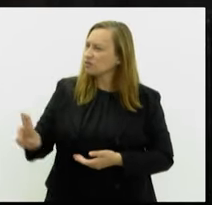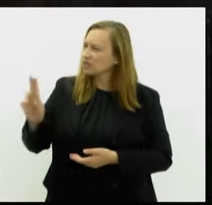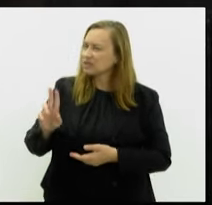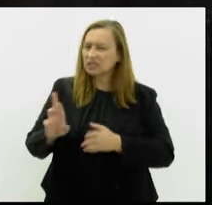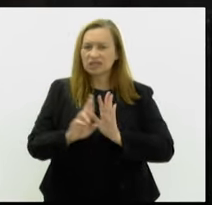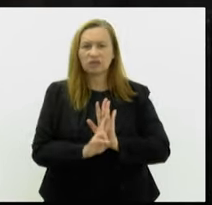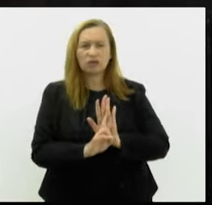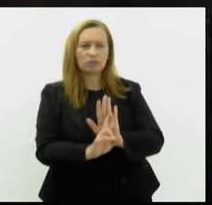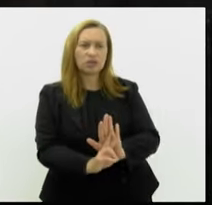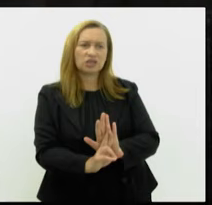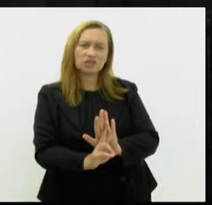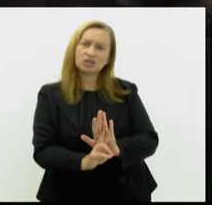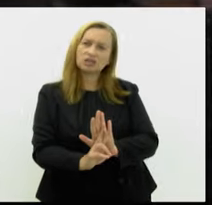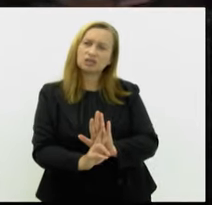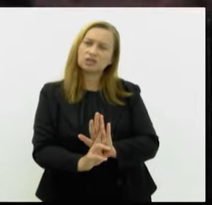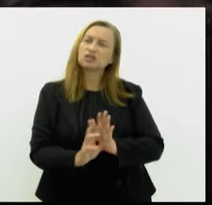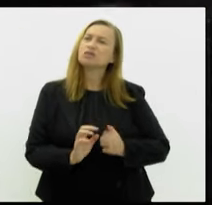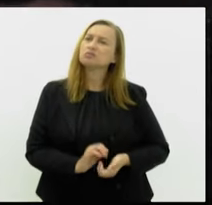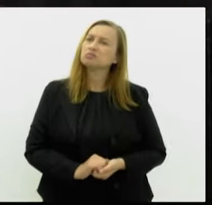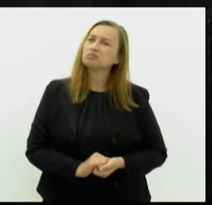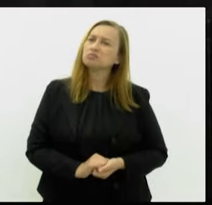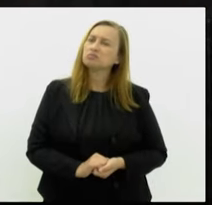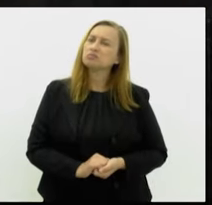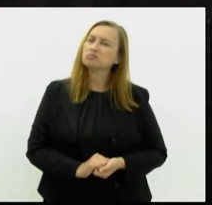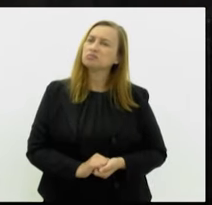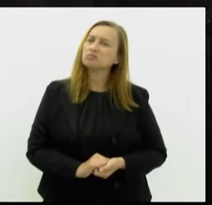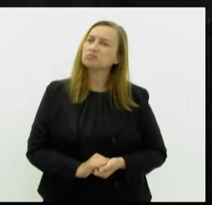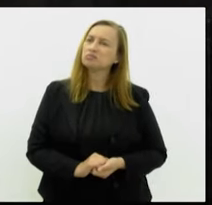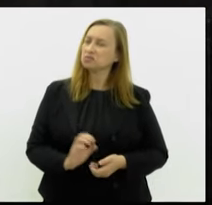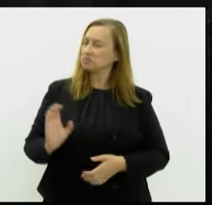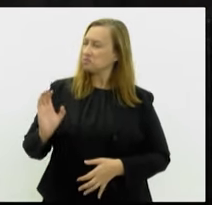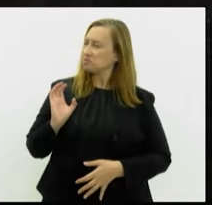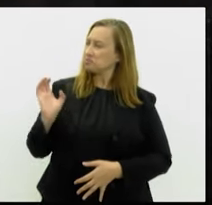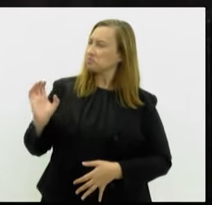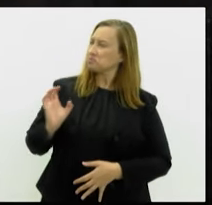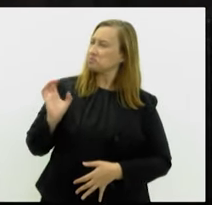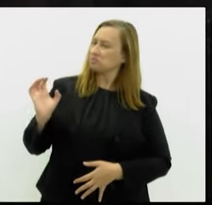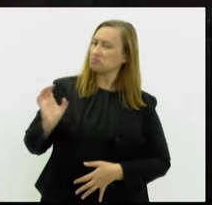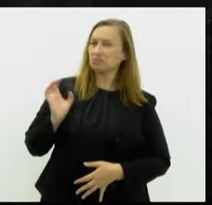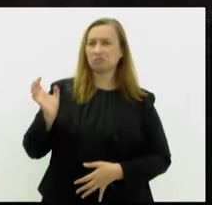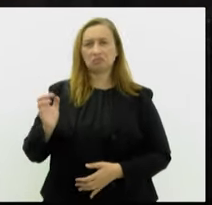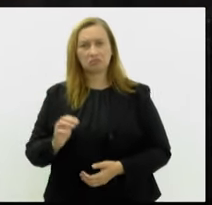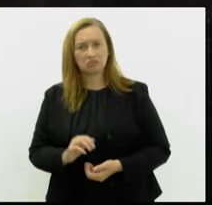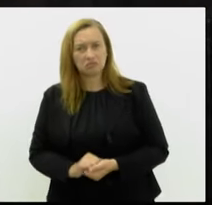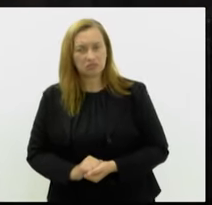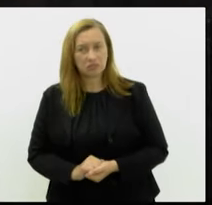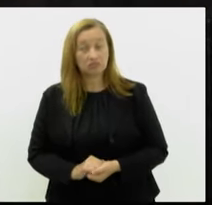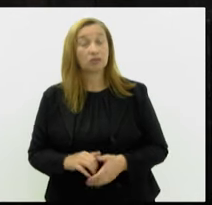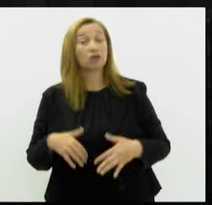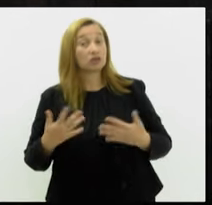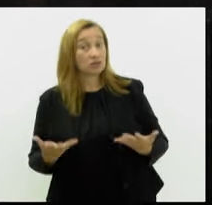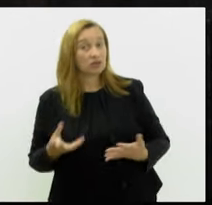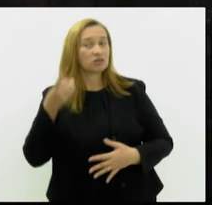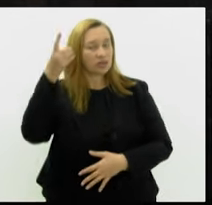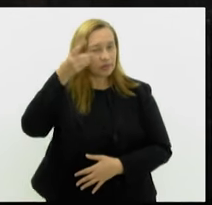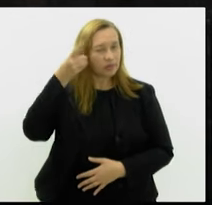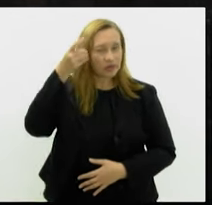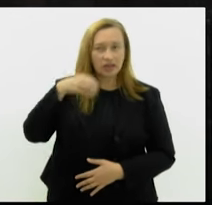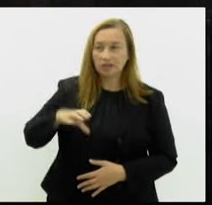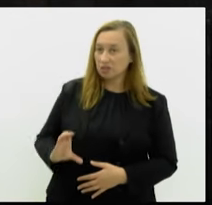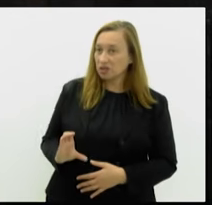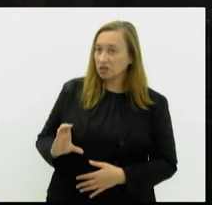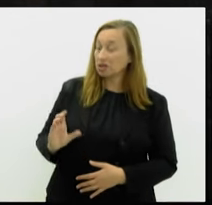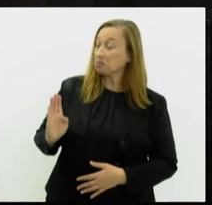representante e os representantes da burguesia? E aí, deputado Carlos Mink,